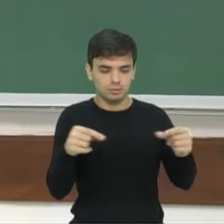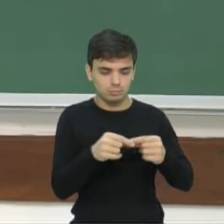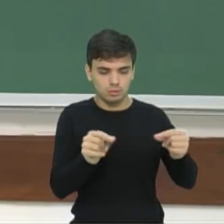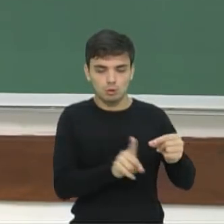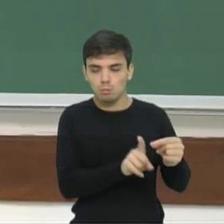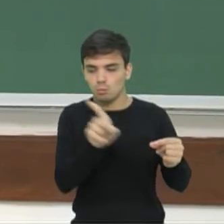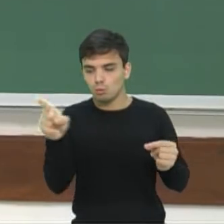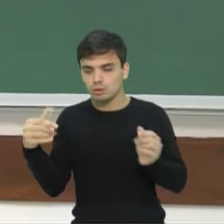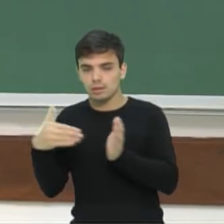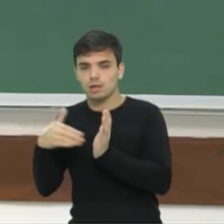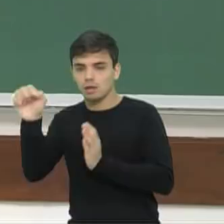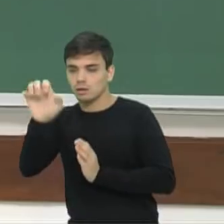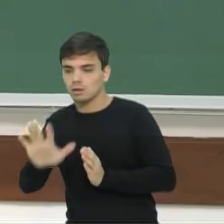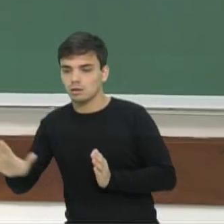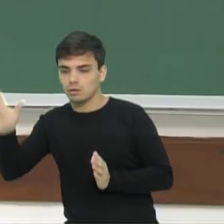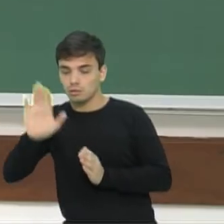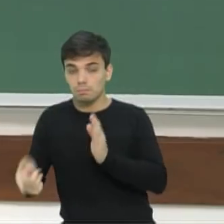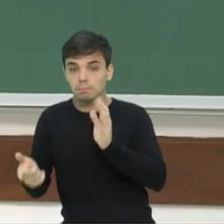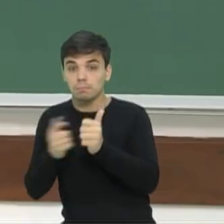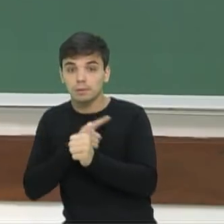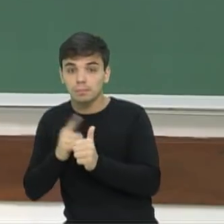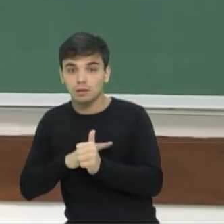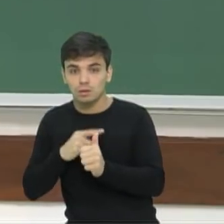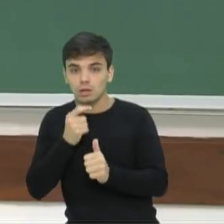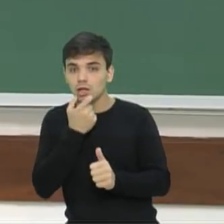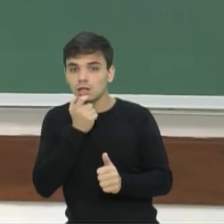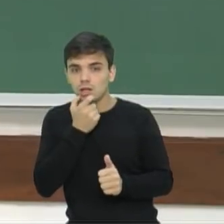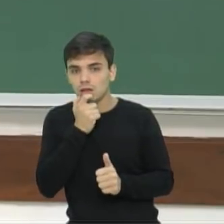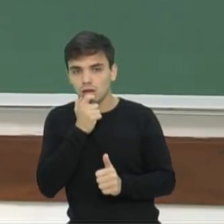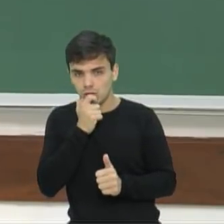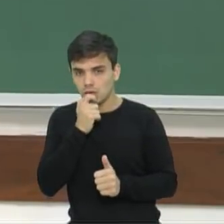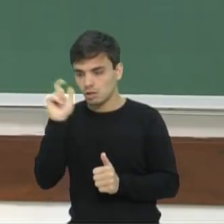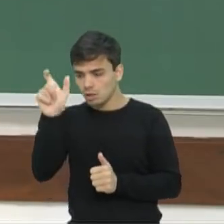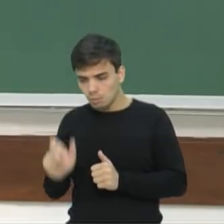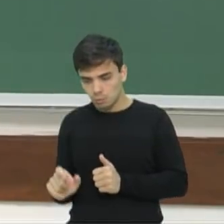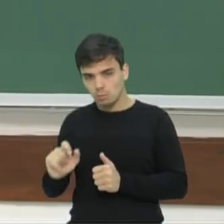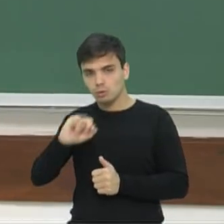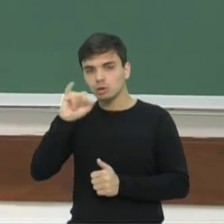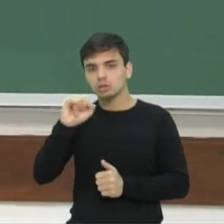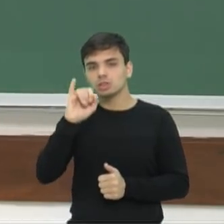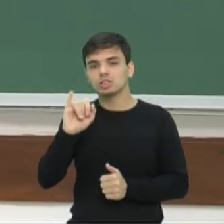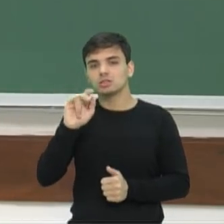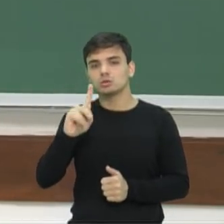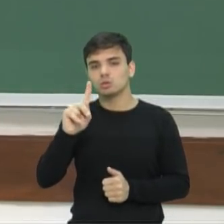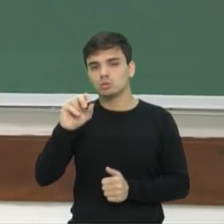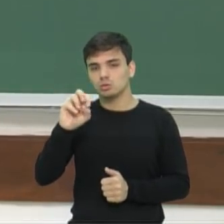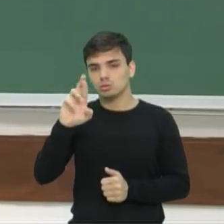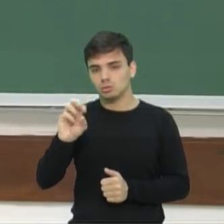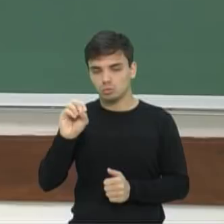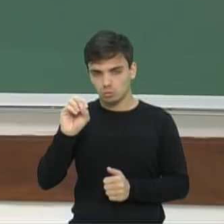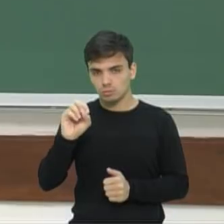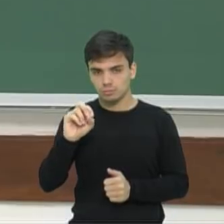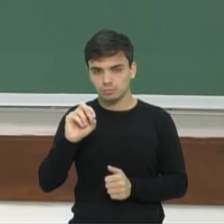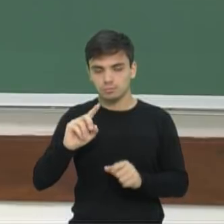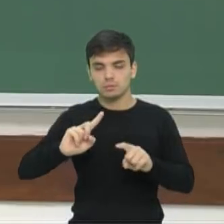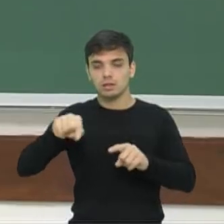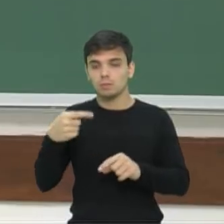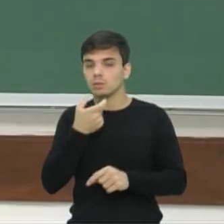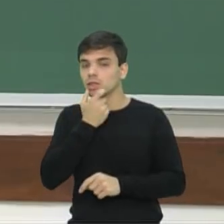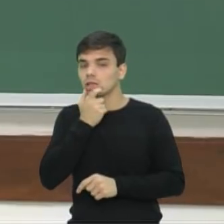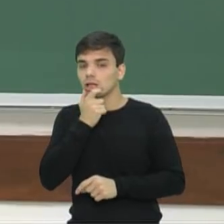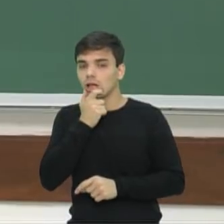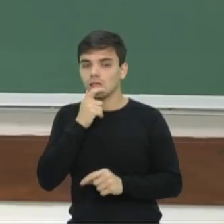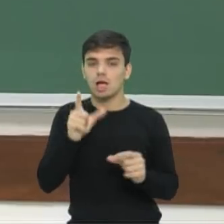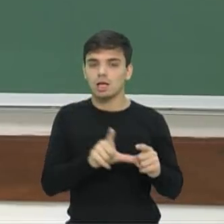Europa, primeiramente chega à Inglaterra, o próprio Jigoro Kano leva essa modalidade até a Inglaterra. Né? Da Inglaterra, a